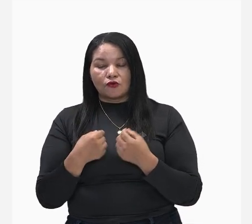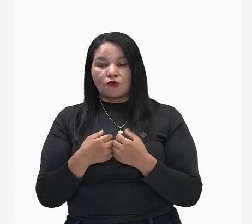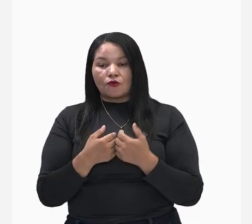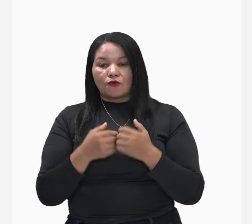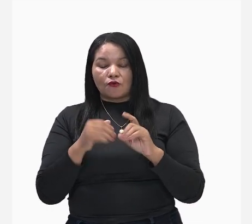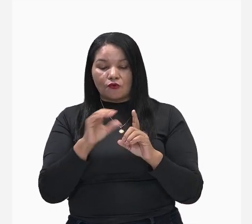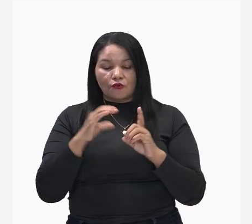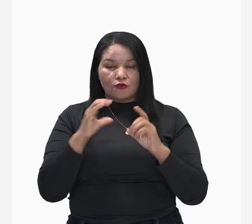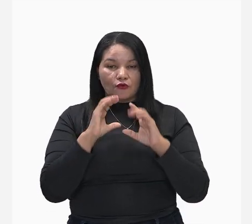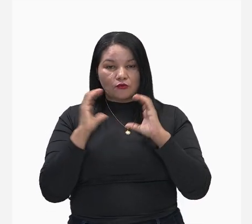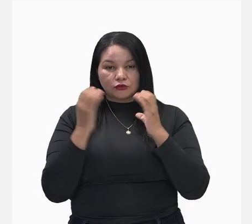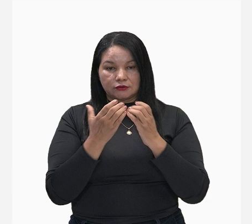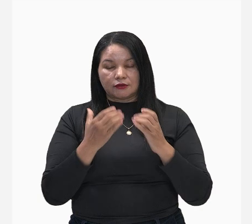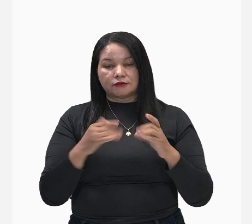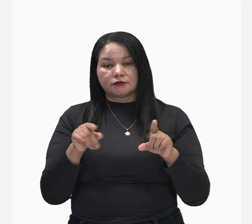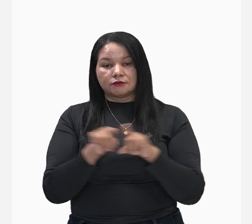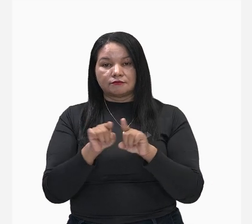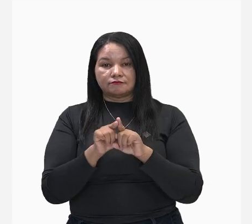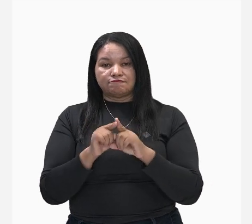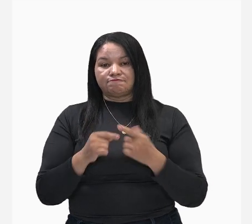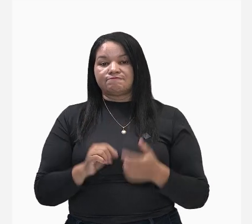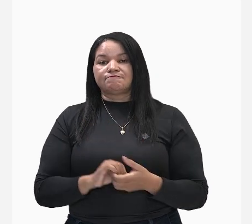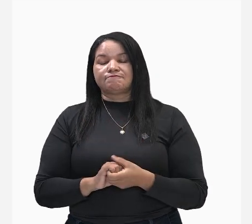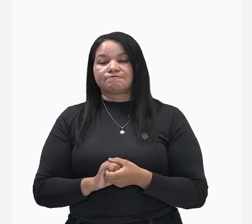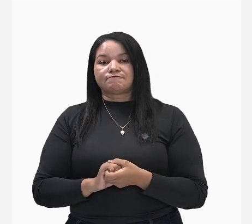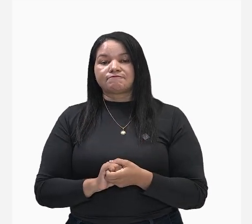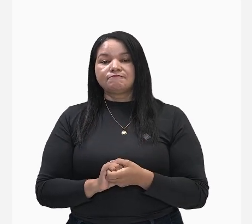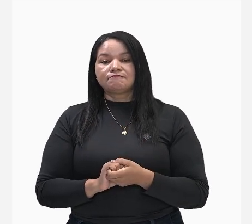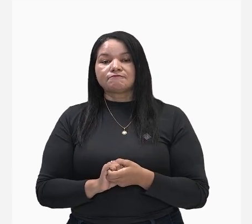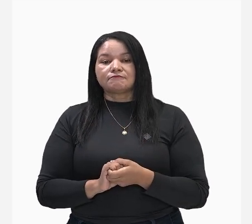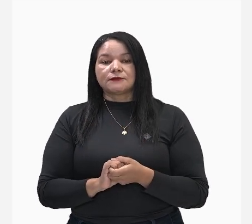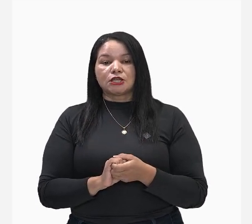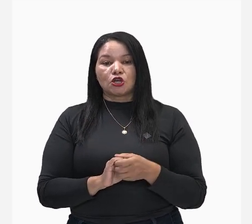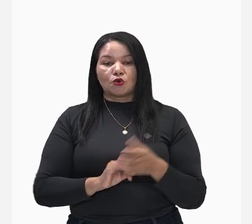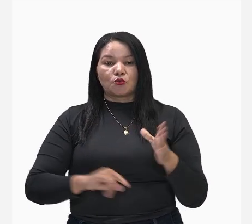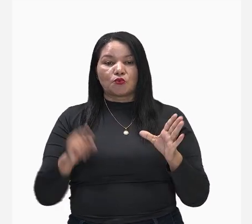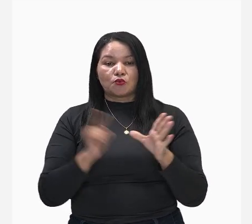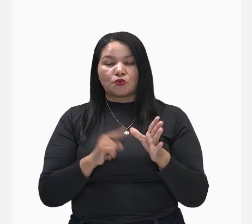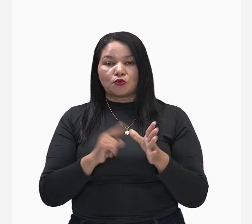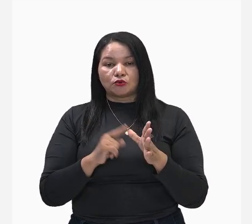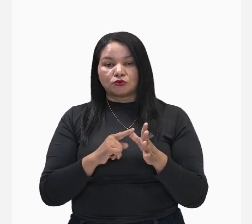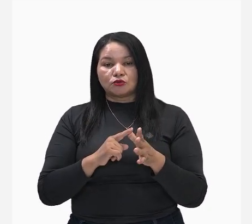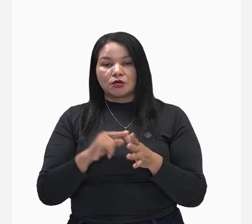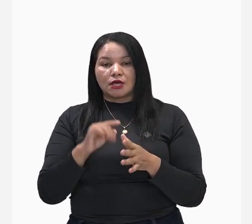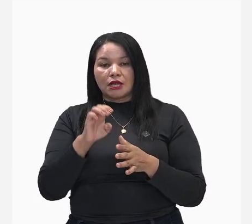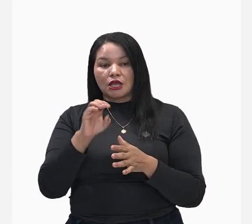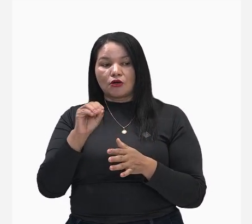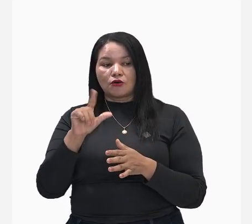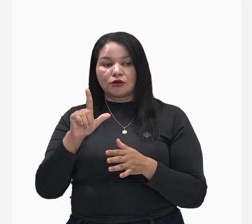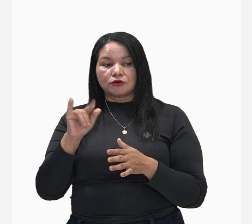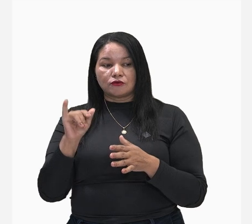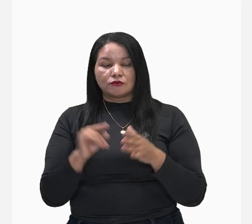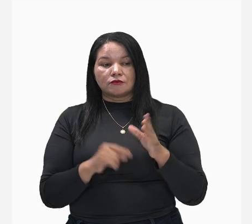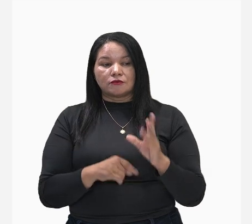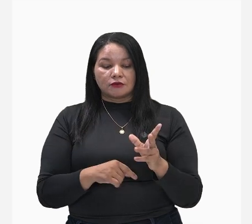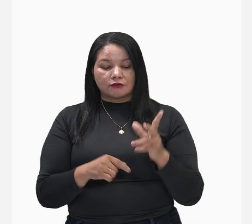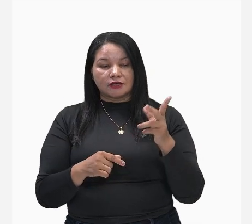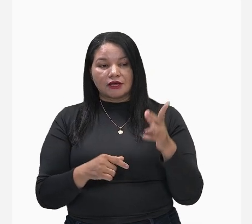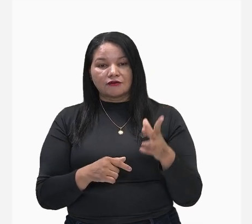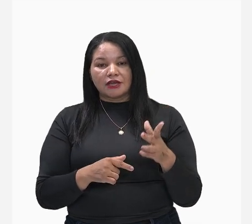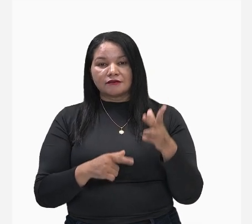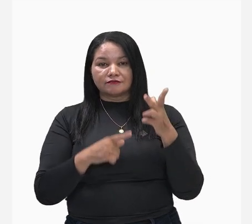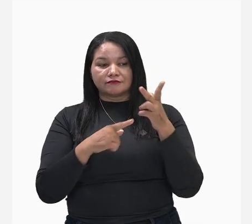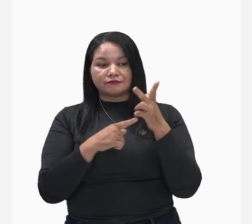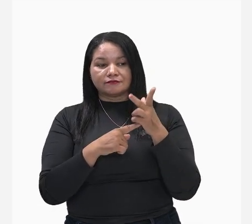rede elétrica não chega. Gerador eólico. A palavra eólica tem a ver com o tipo de produção de